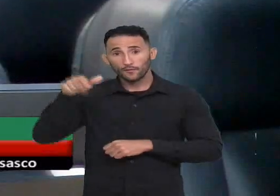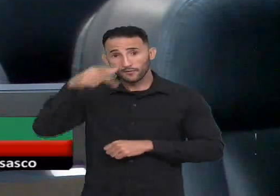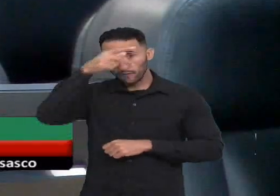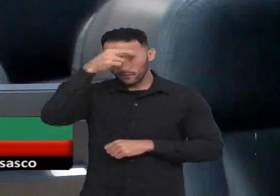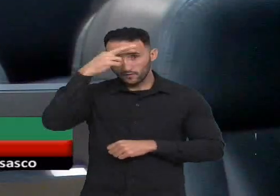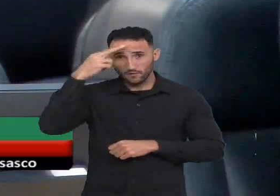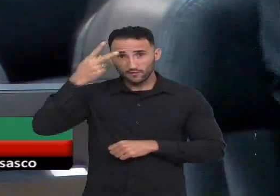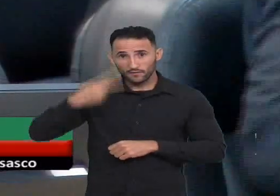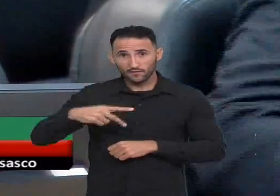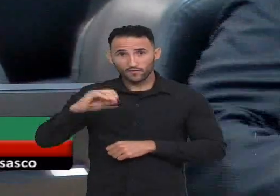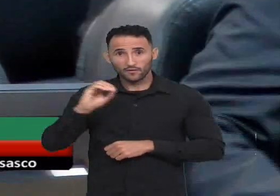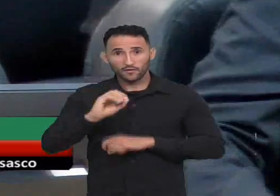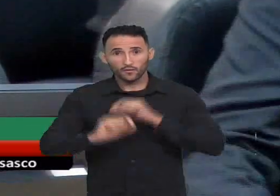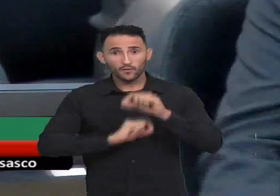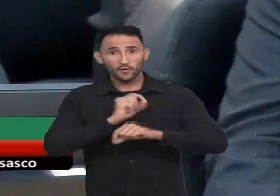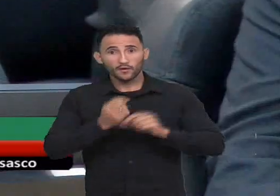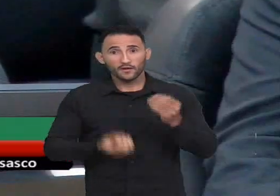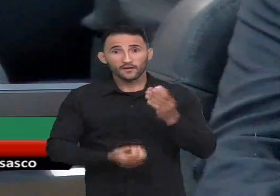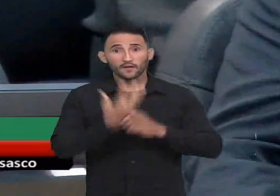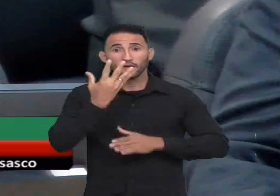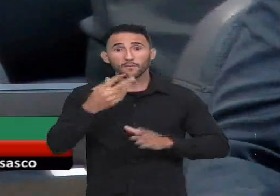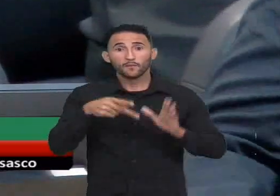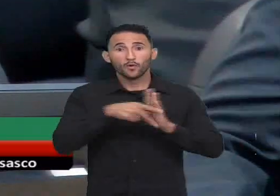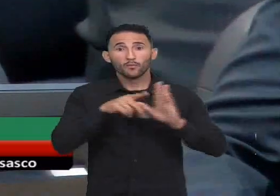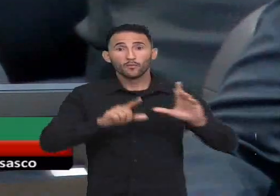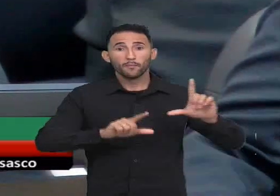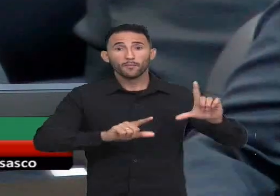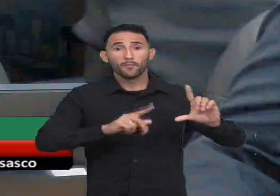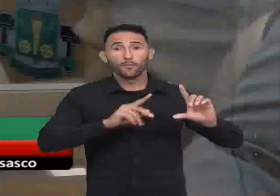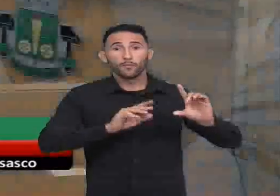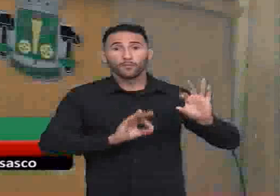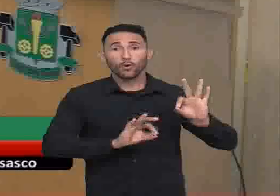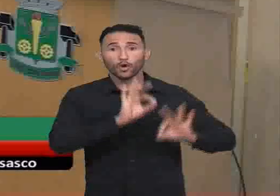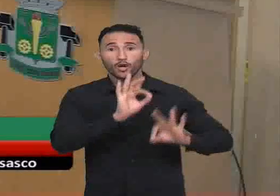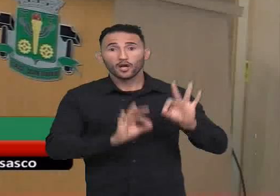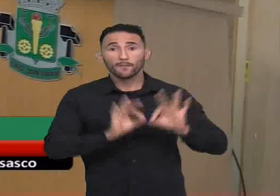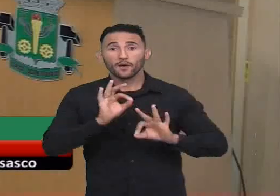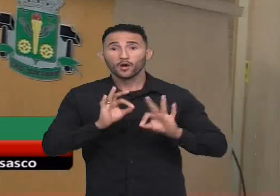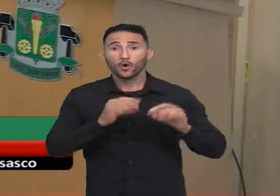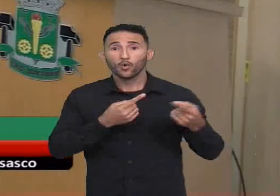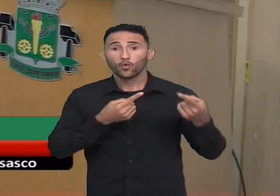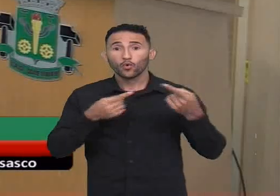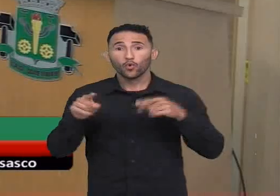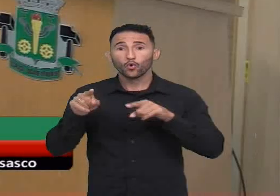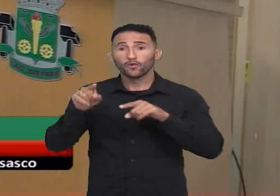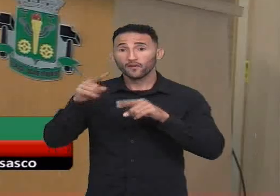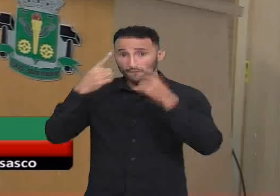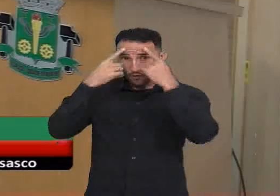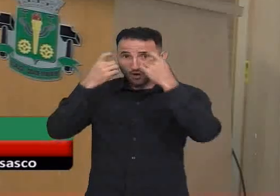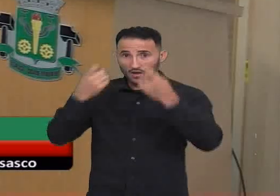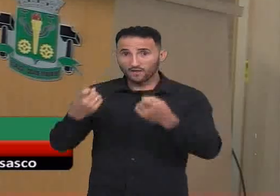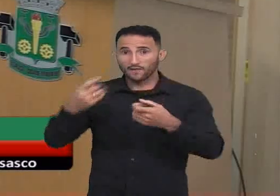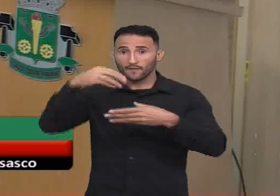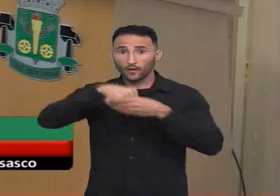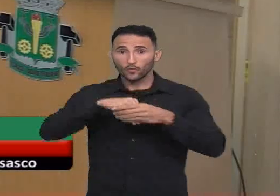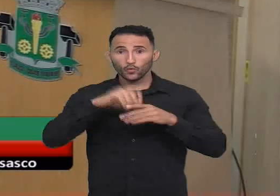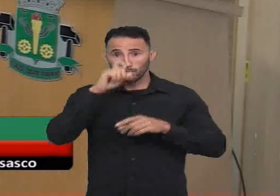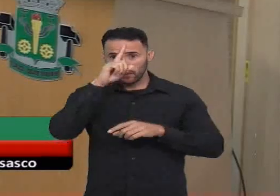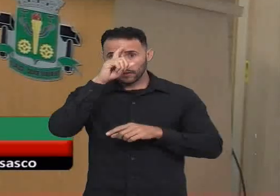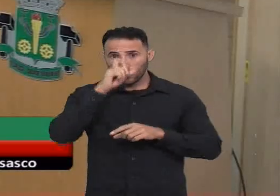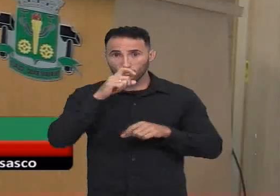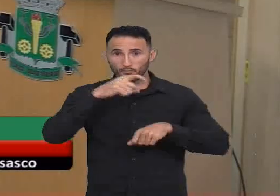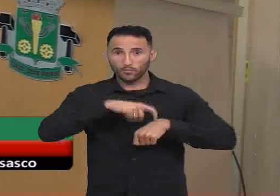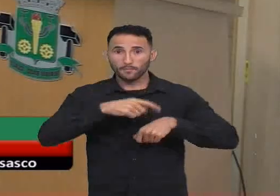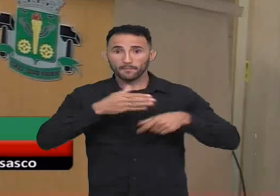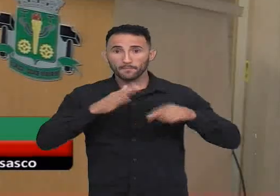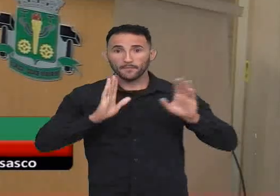Osasco, dispõe sobre a criação do Programa Municipal de Combate à Violência Obstétrica.